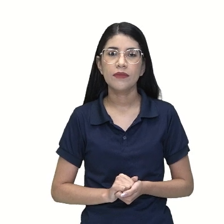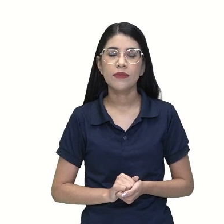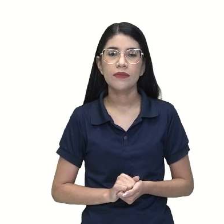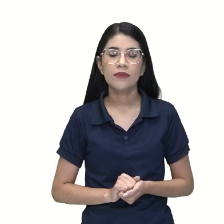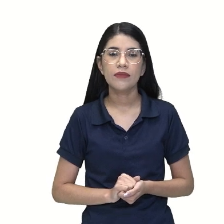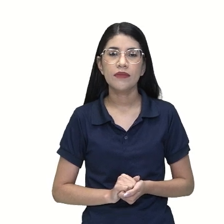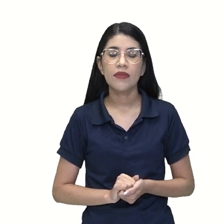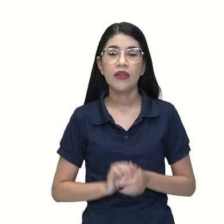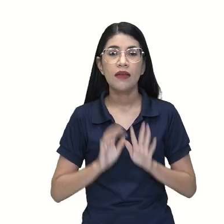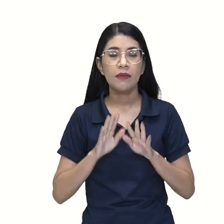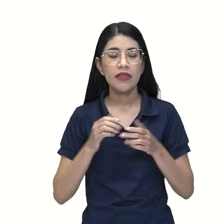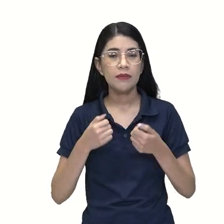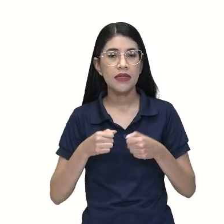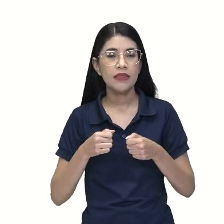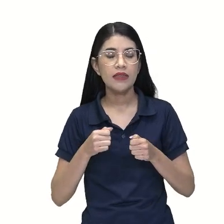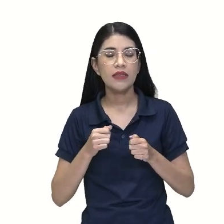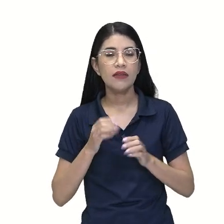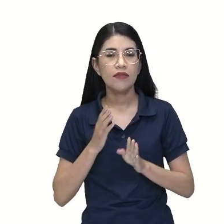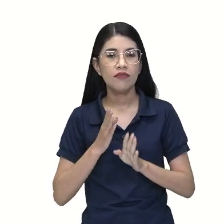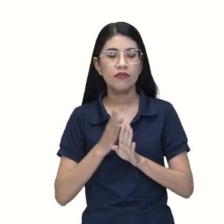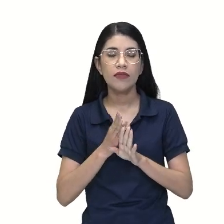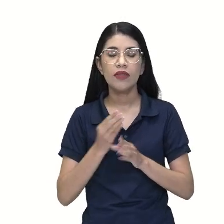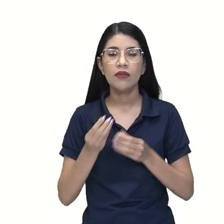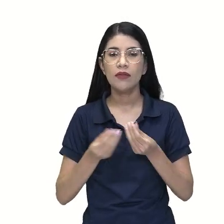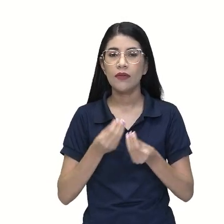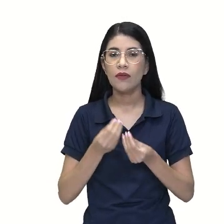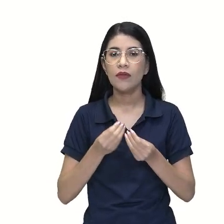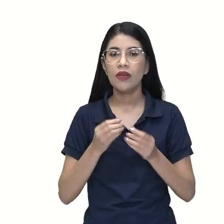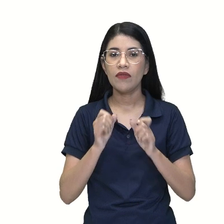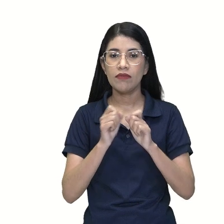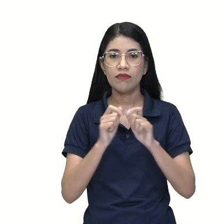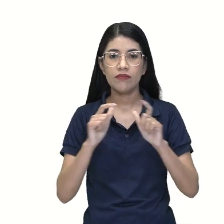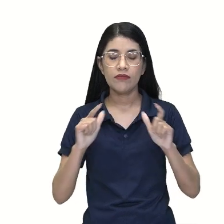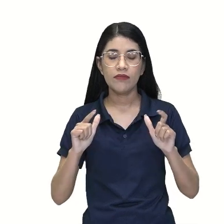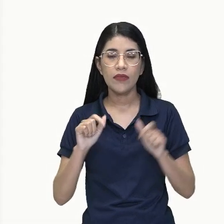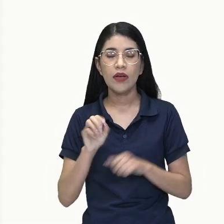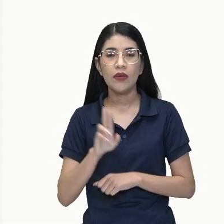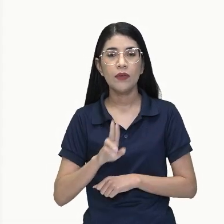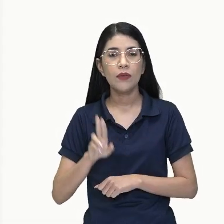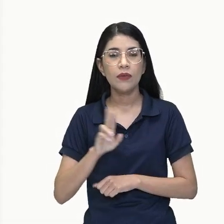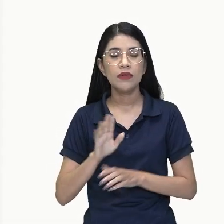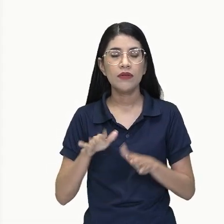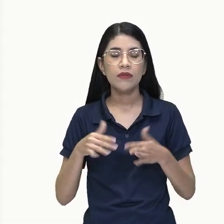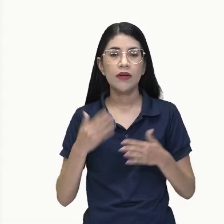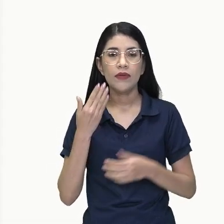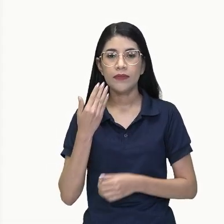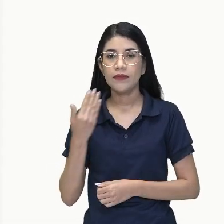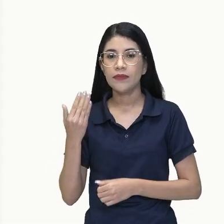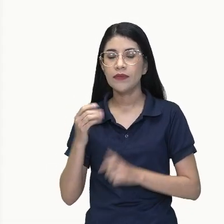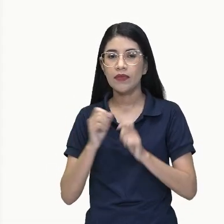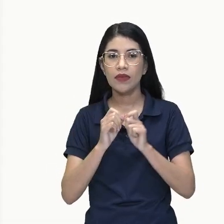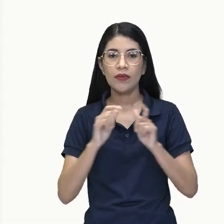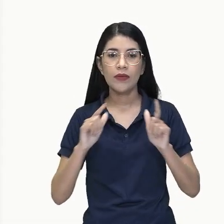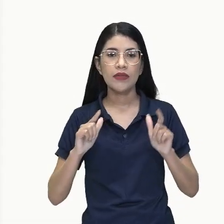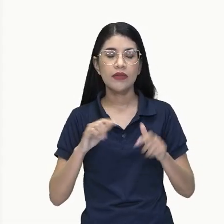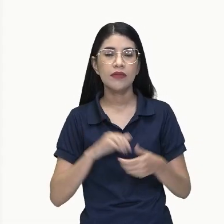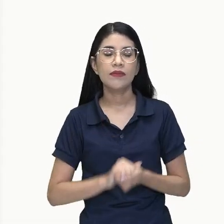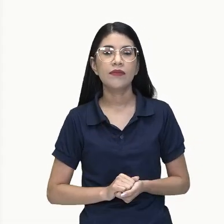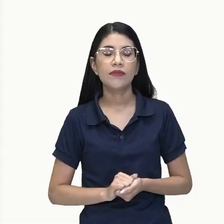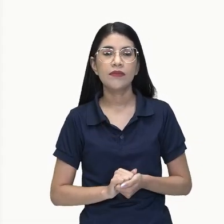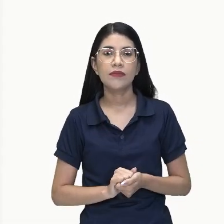Para eu encontrar a coordenada y, eu vou usar essa outra equação aqui, pessoal. Ó.